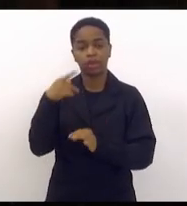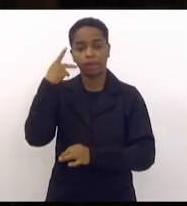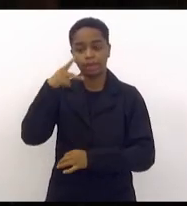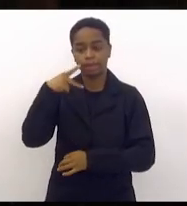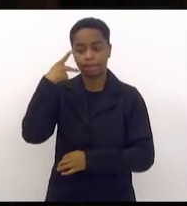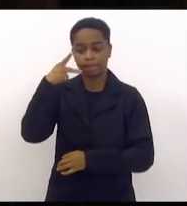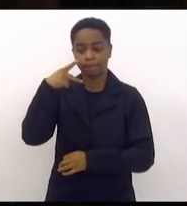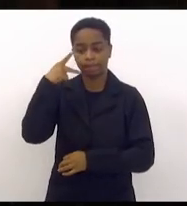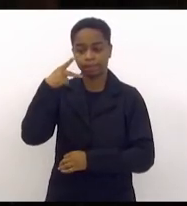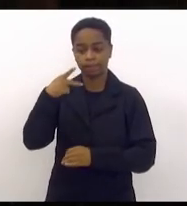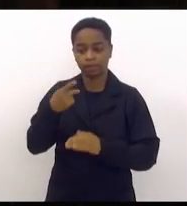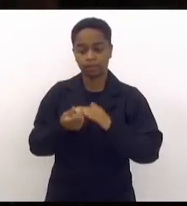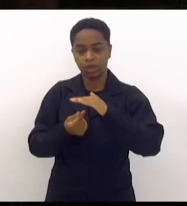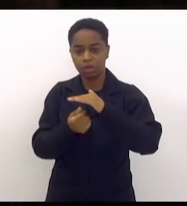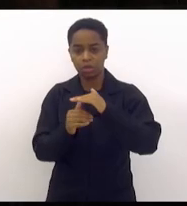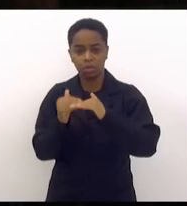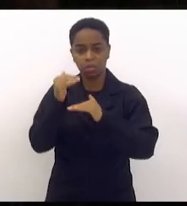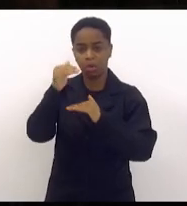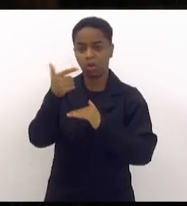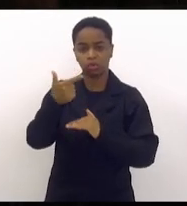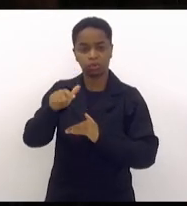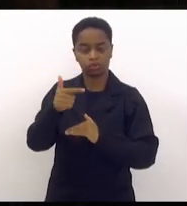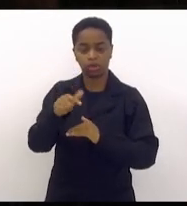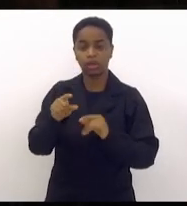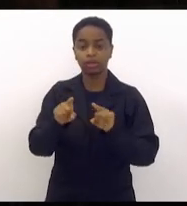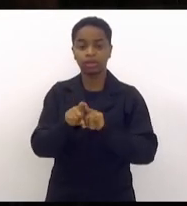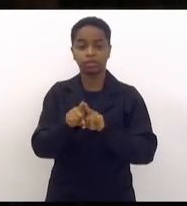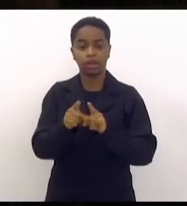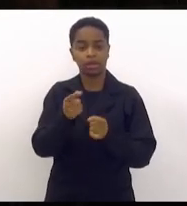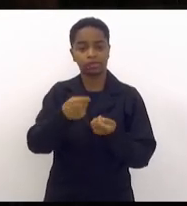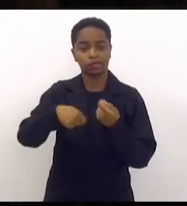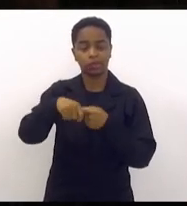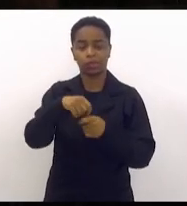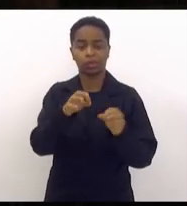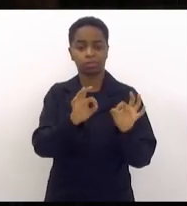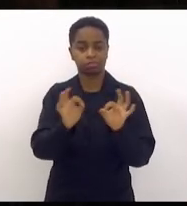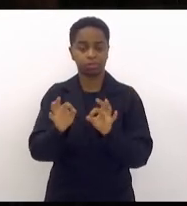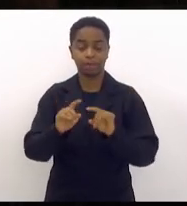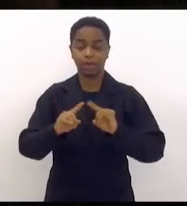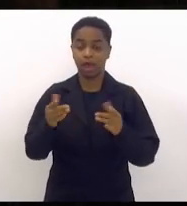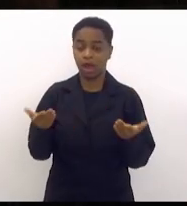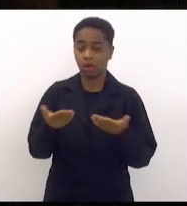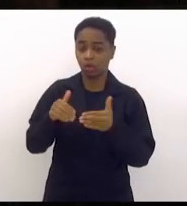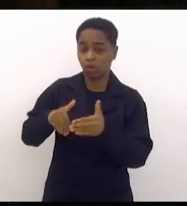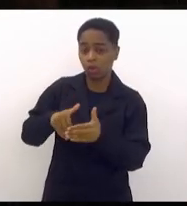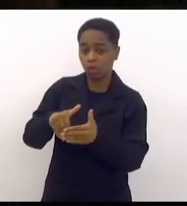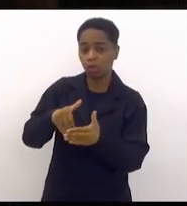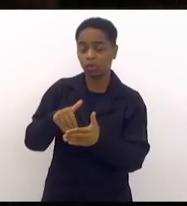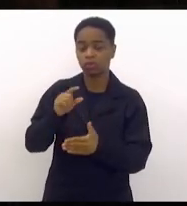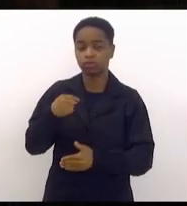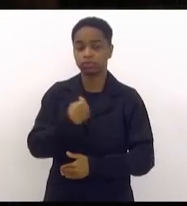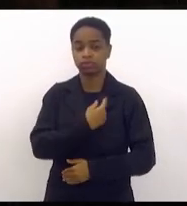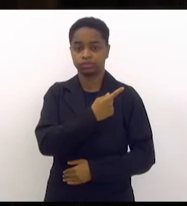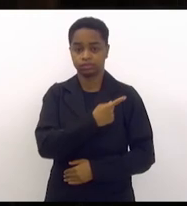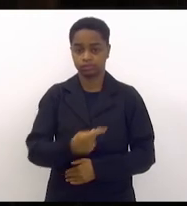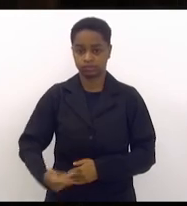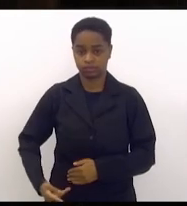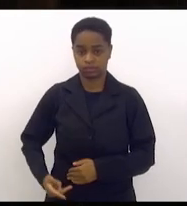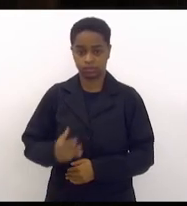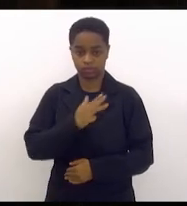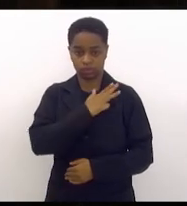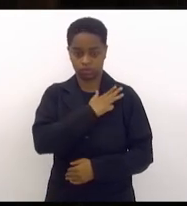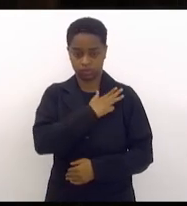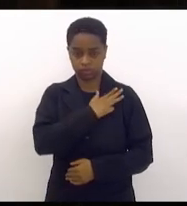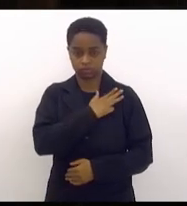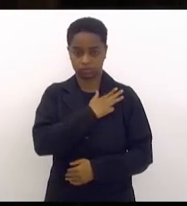vista econômico e agora recentemente o nosso Presidente luí Inácio Lula